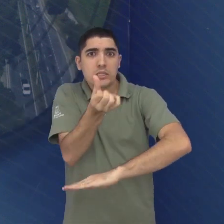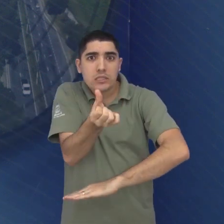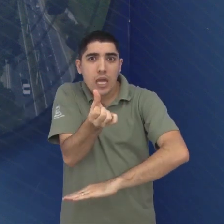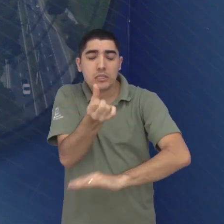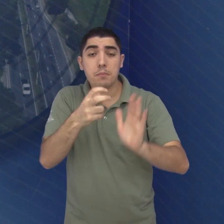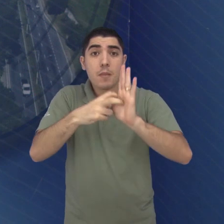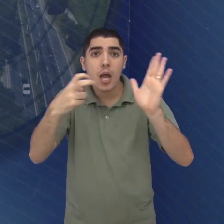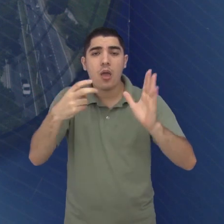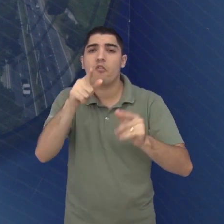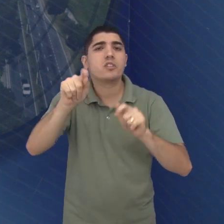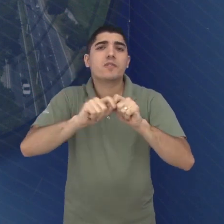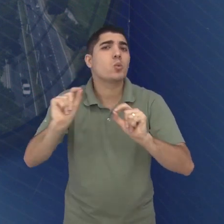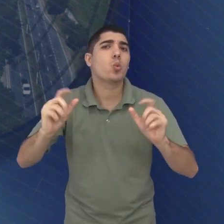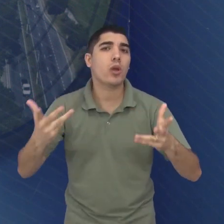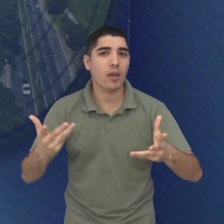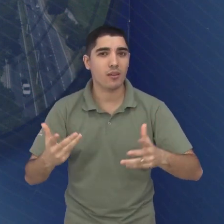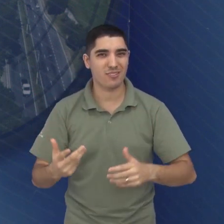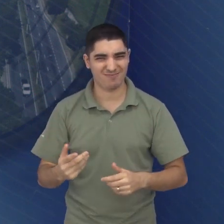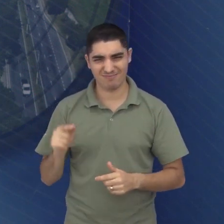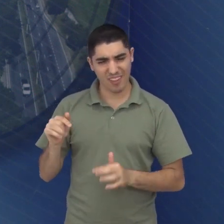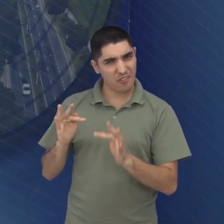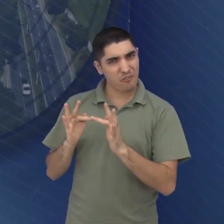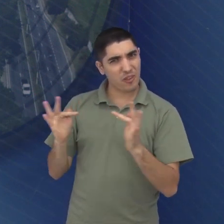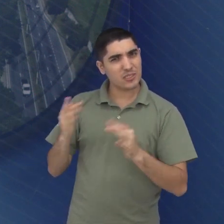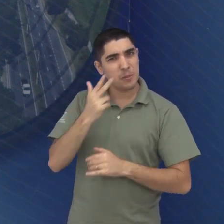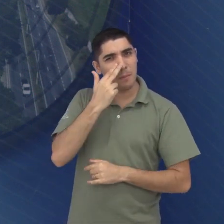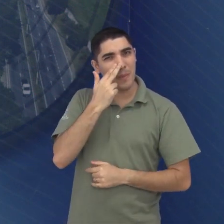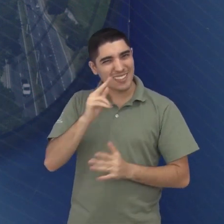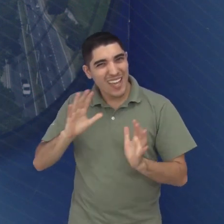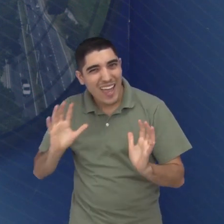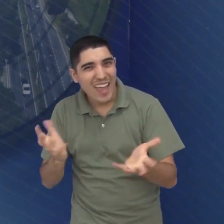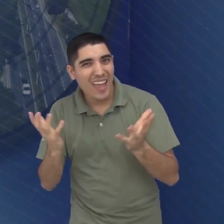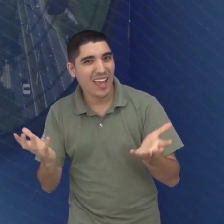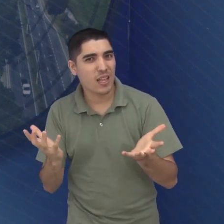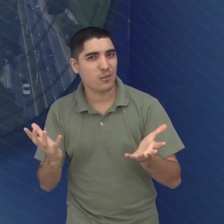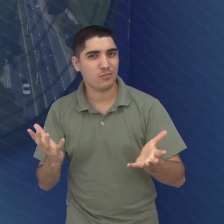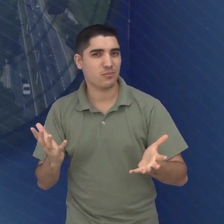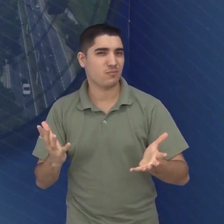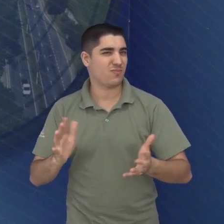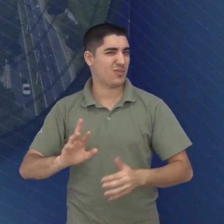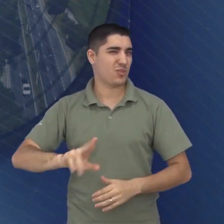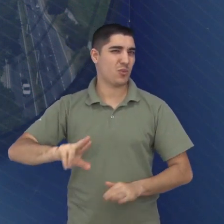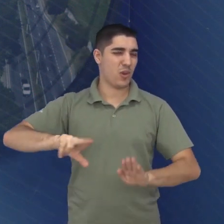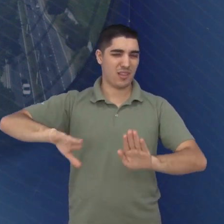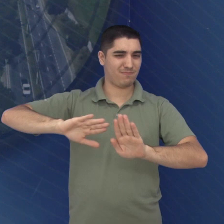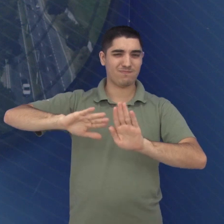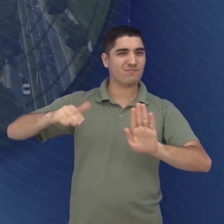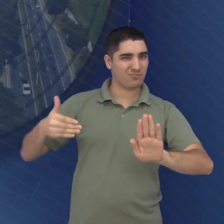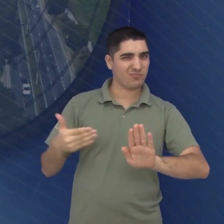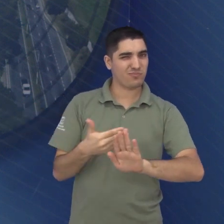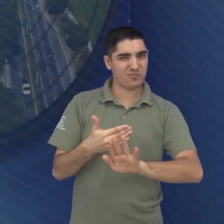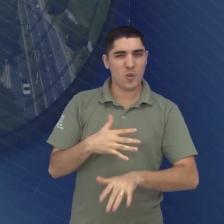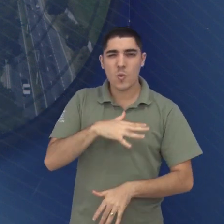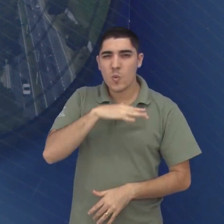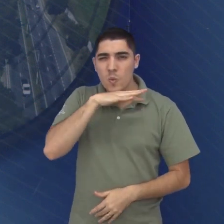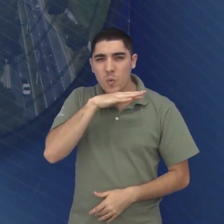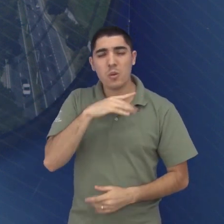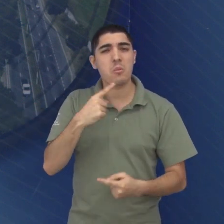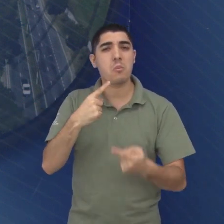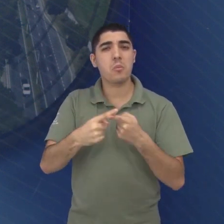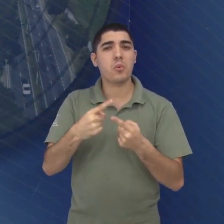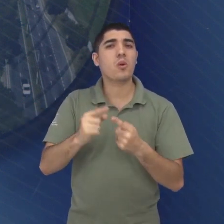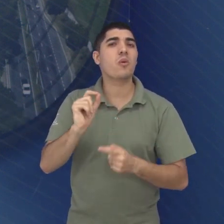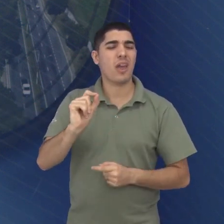Elas podem, viu, gente, parecer motivacionais, mas não é bem assim. Que coisa, né? É uma